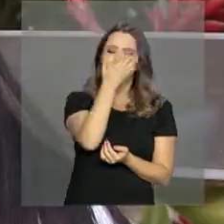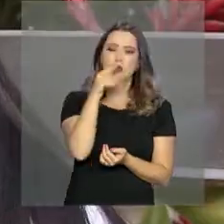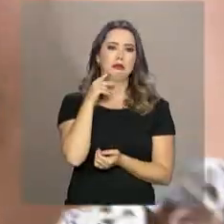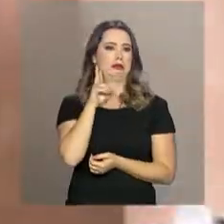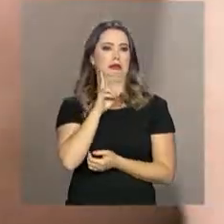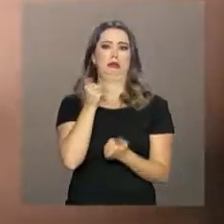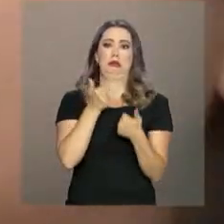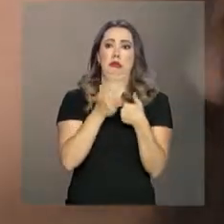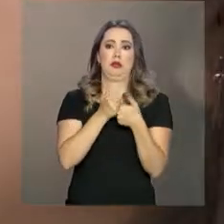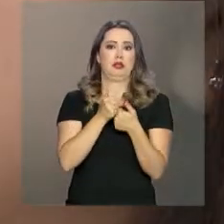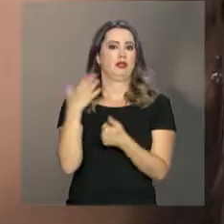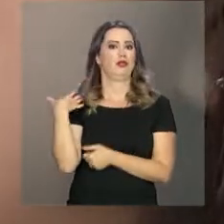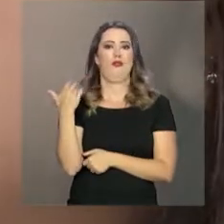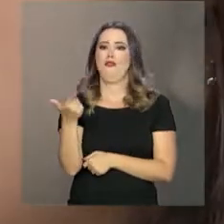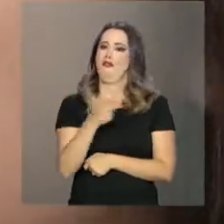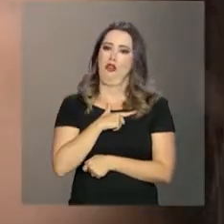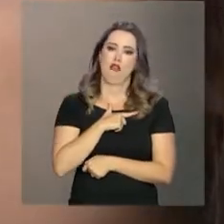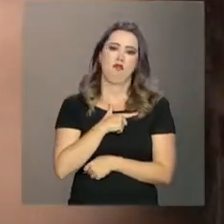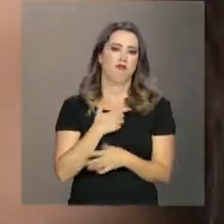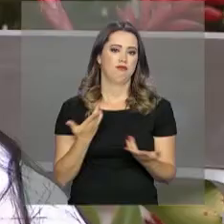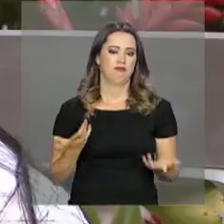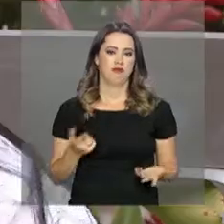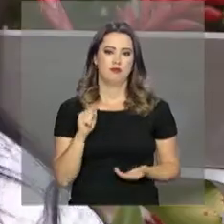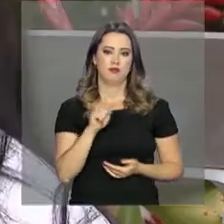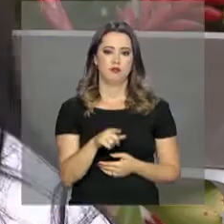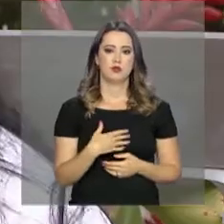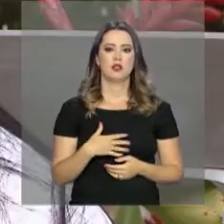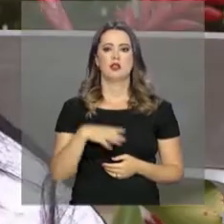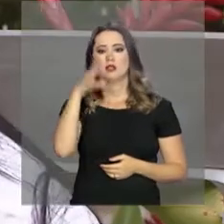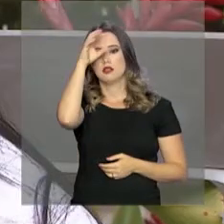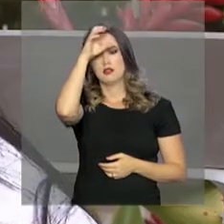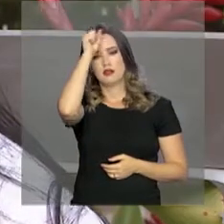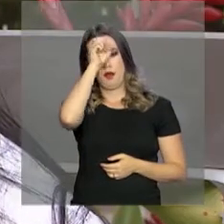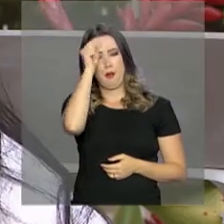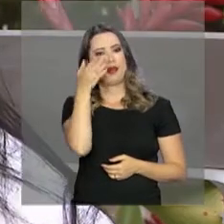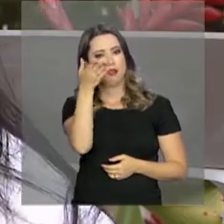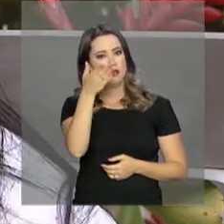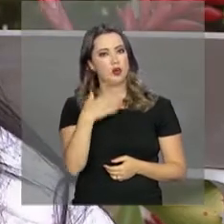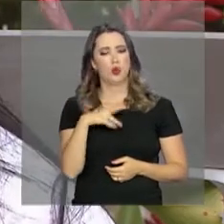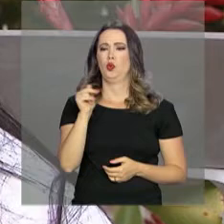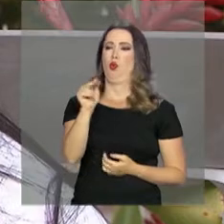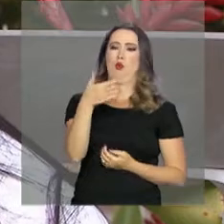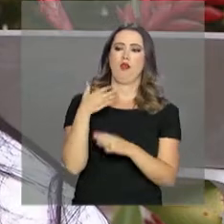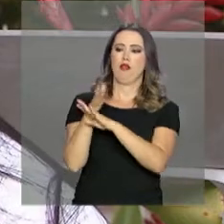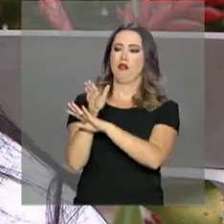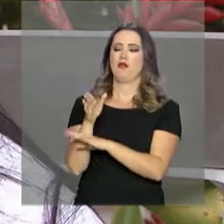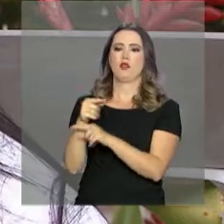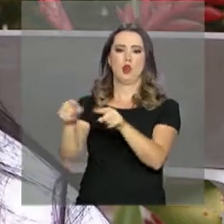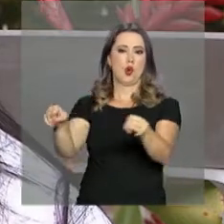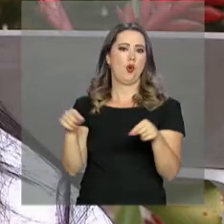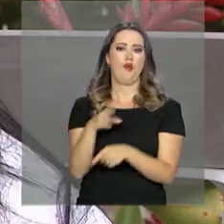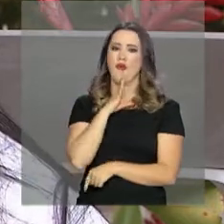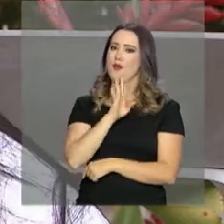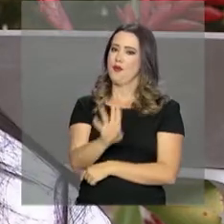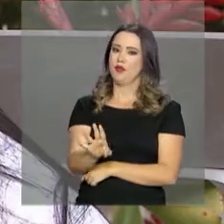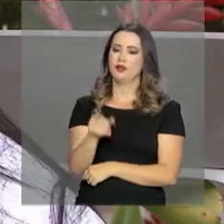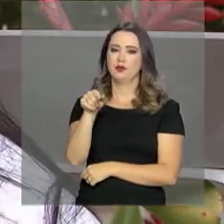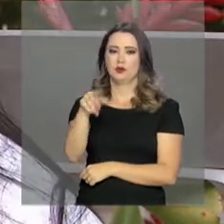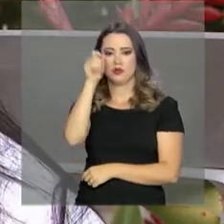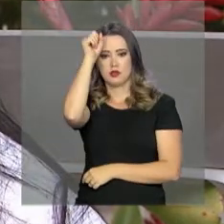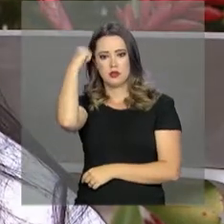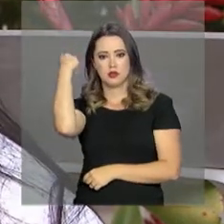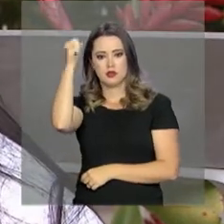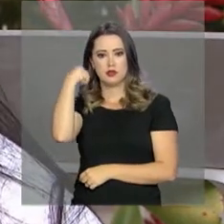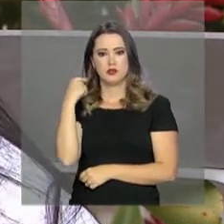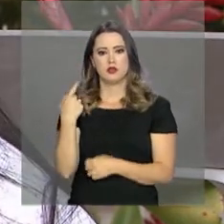terrível mas a estudante aprendeu a lição nunca mais uma sala junto eu não conheço e que cabelo é